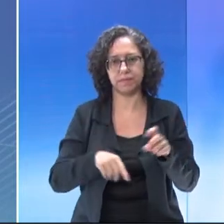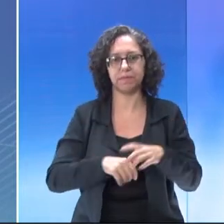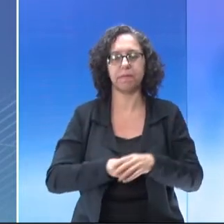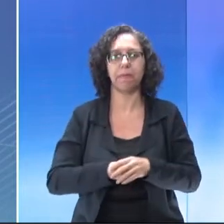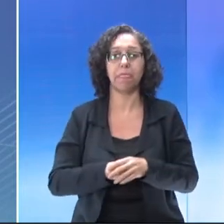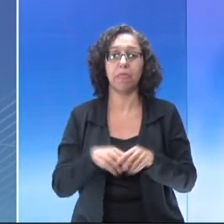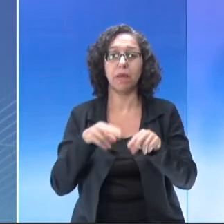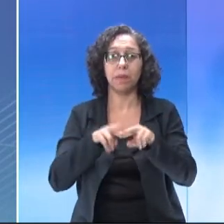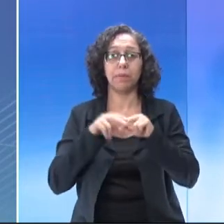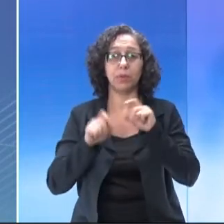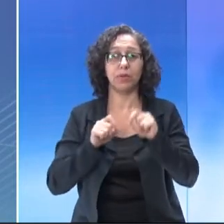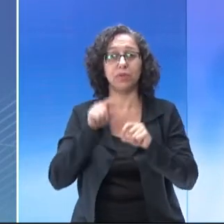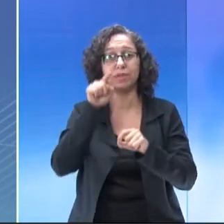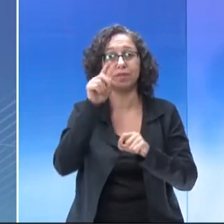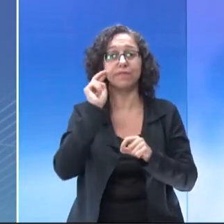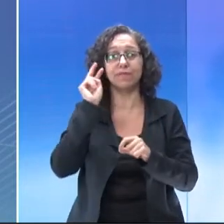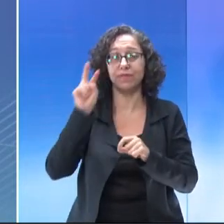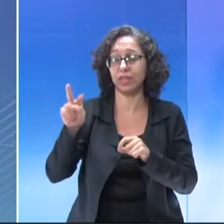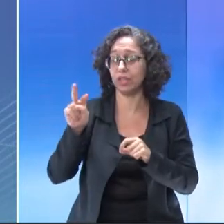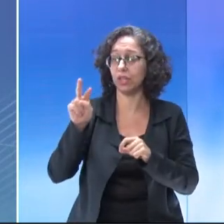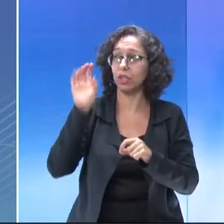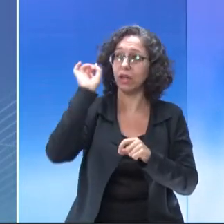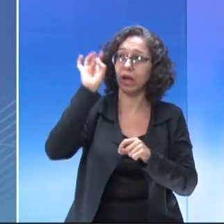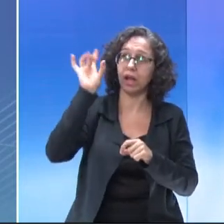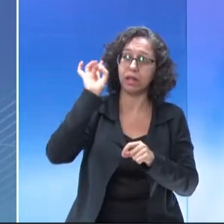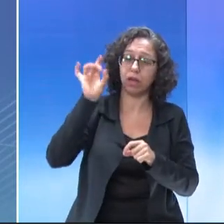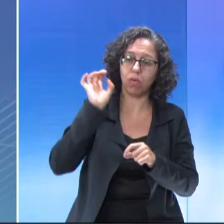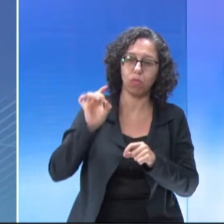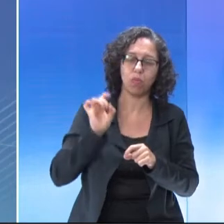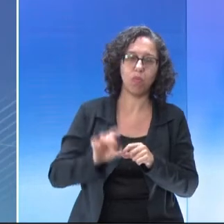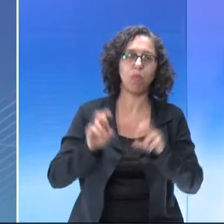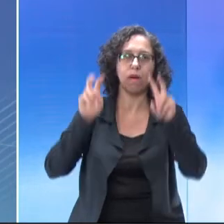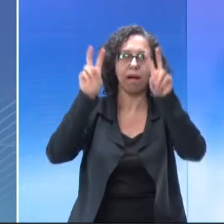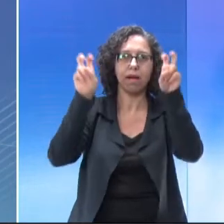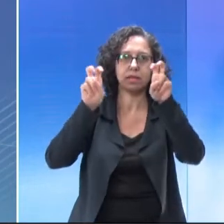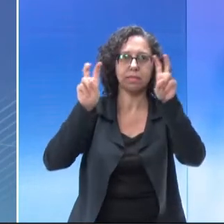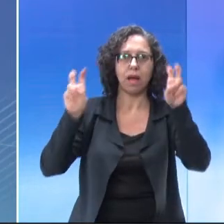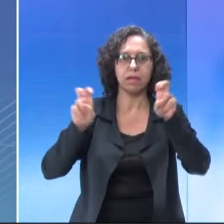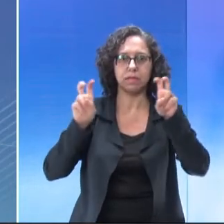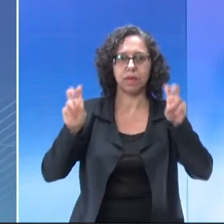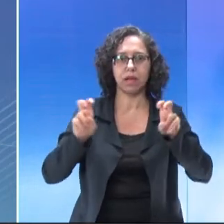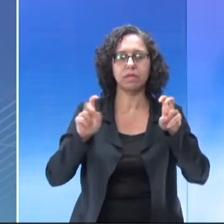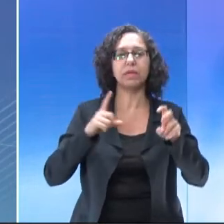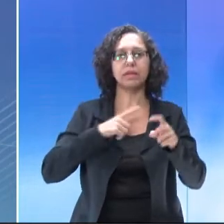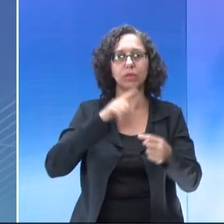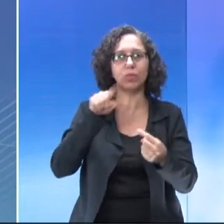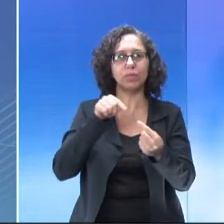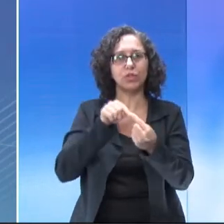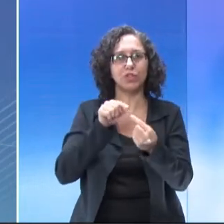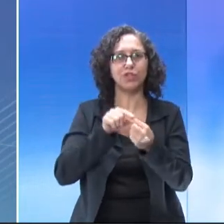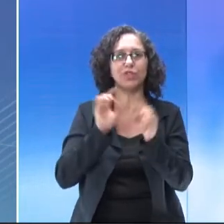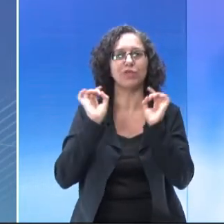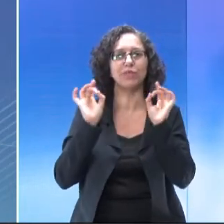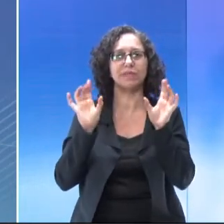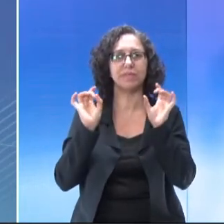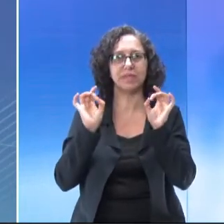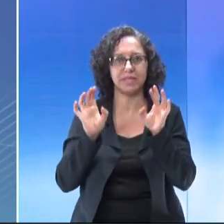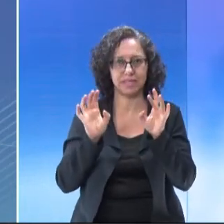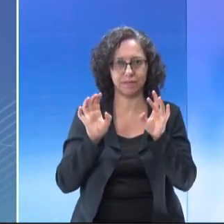o monge. Então, vocês observam aí que as aspas, ela tem um uso